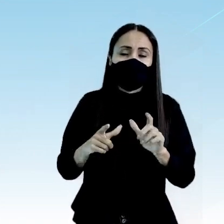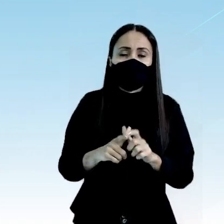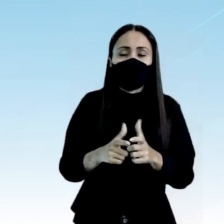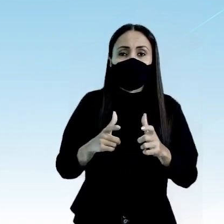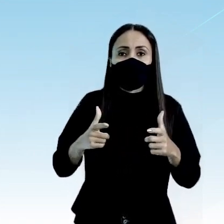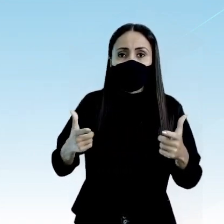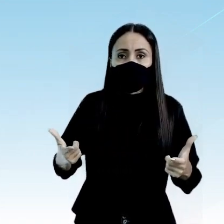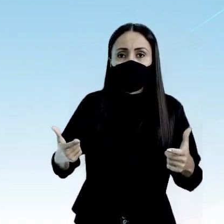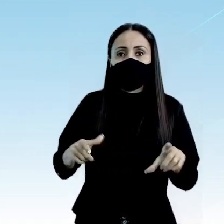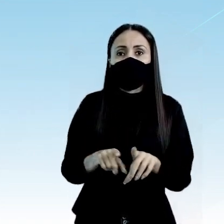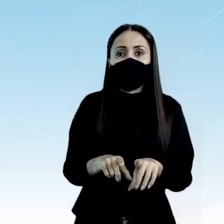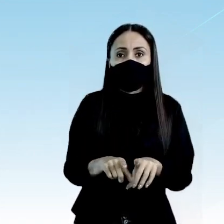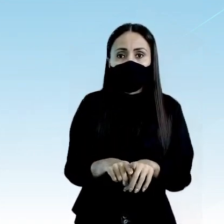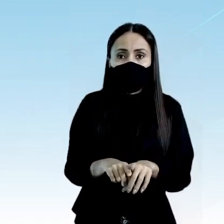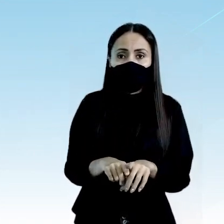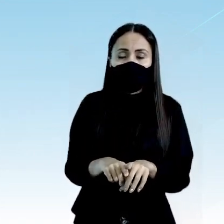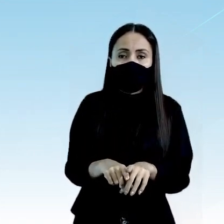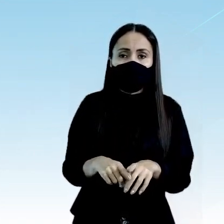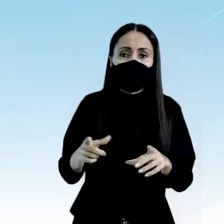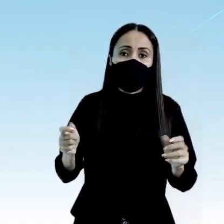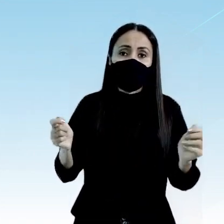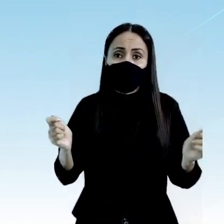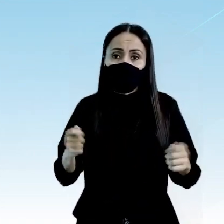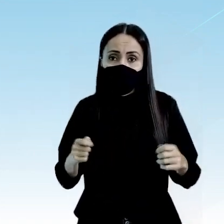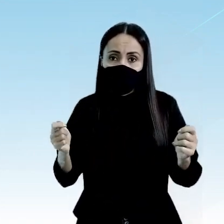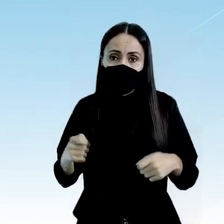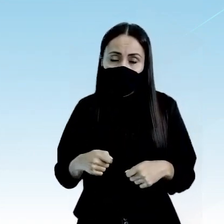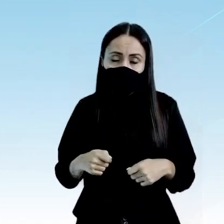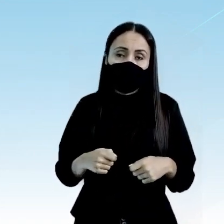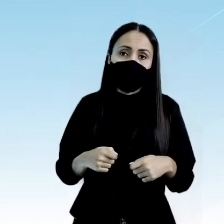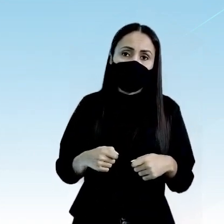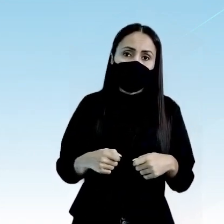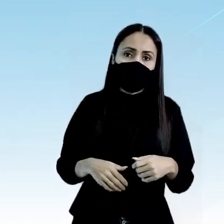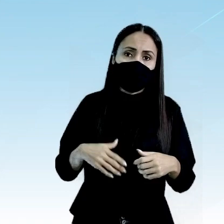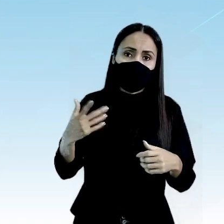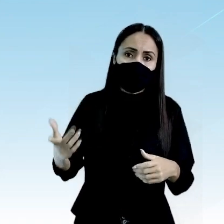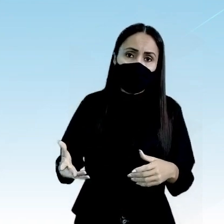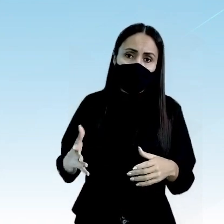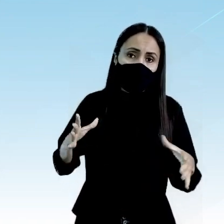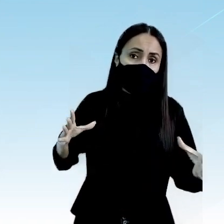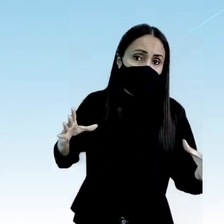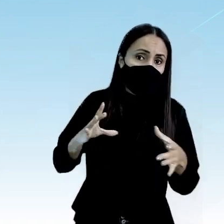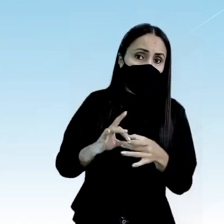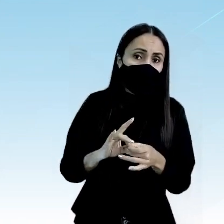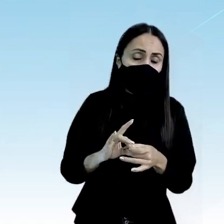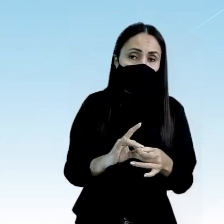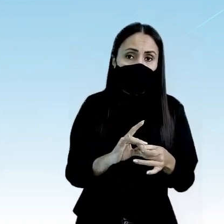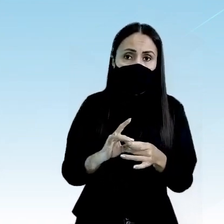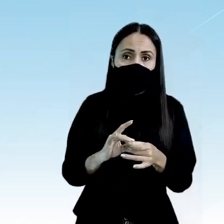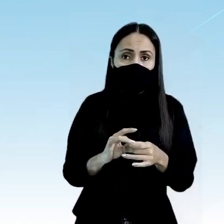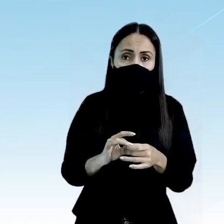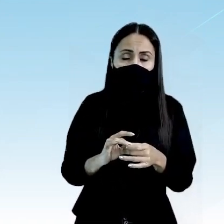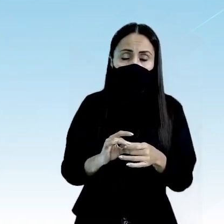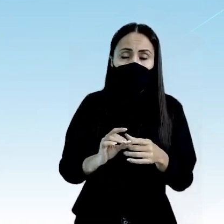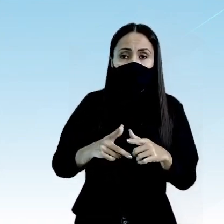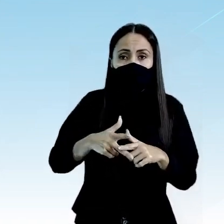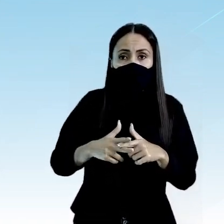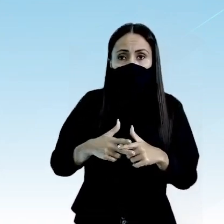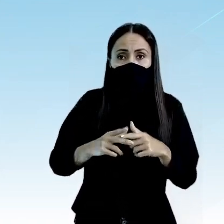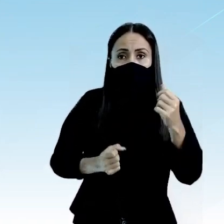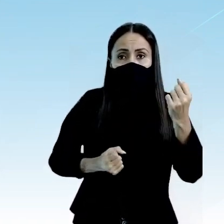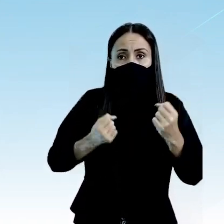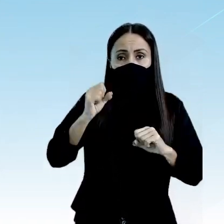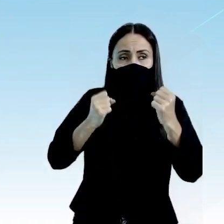né, sua capacidade ao serem acopladas à máquina a vapor. Então, vocês vão ter